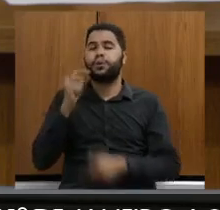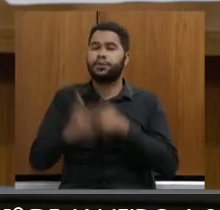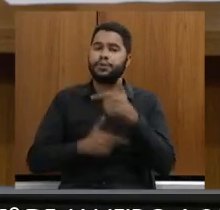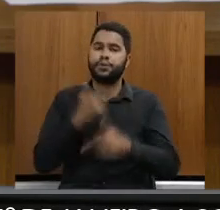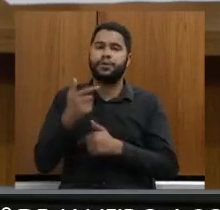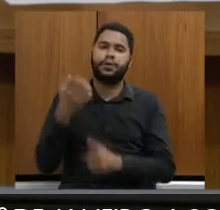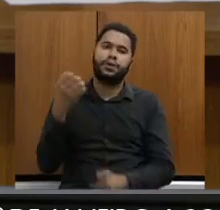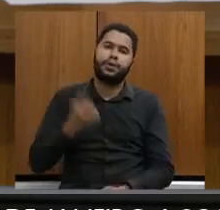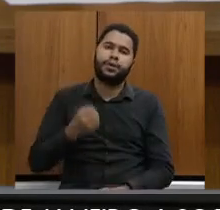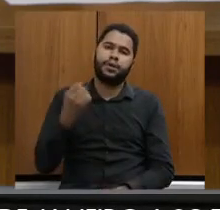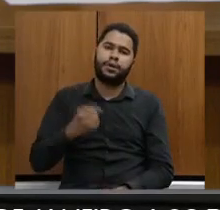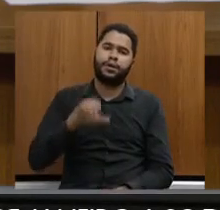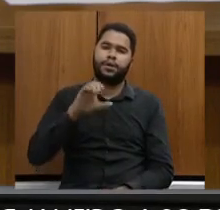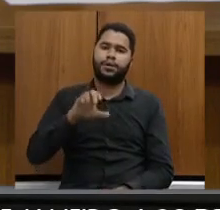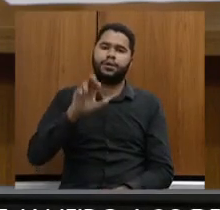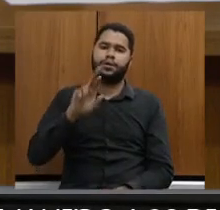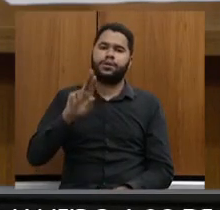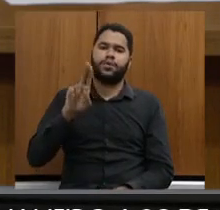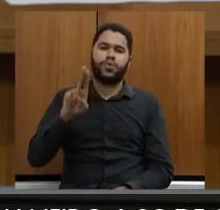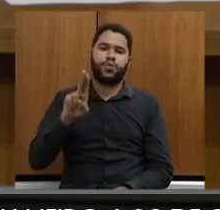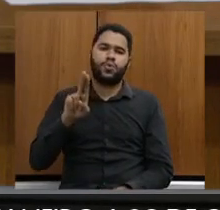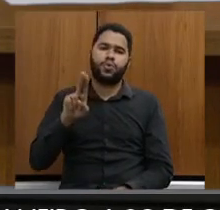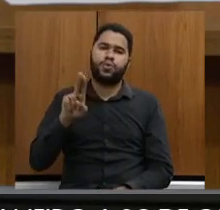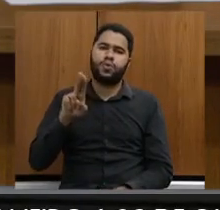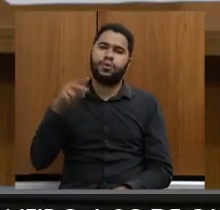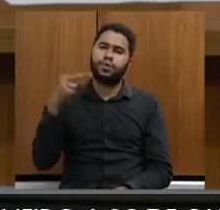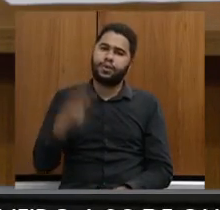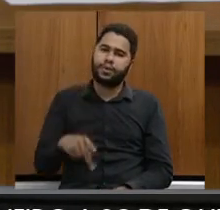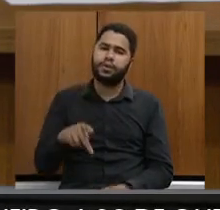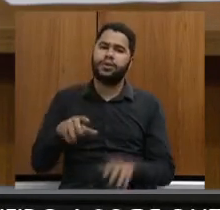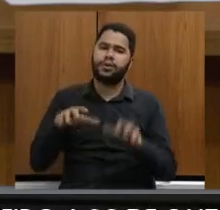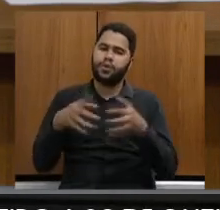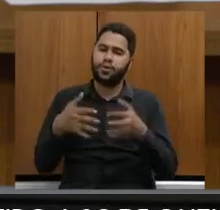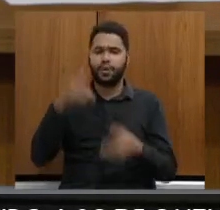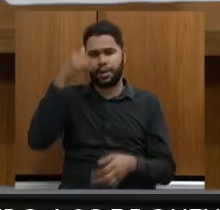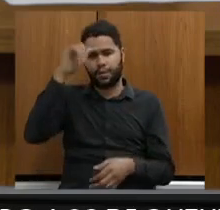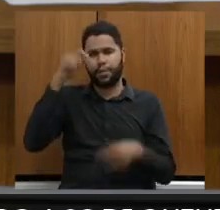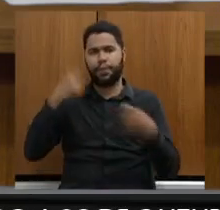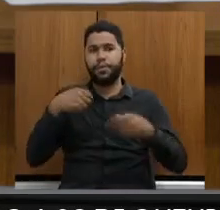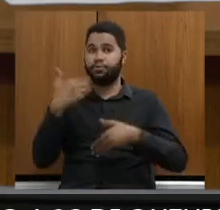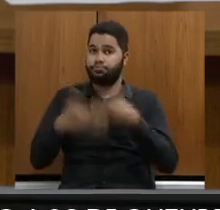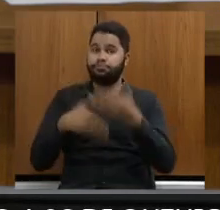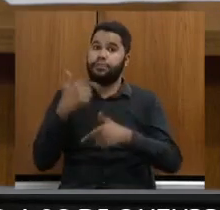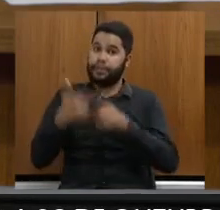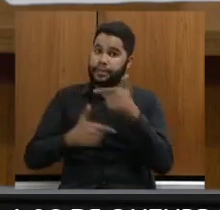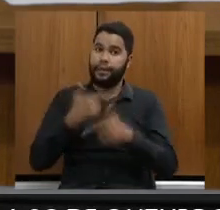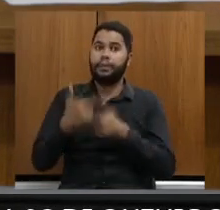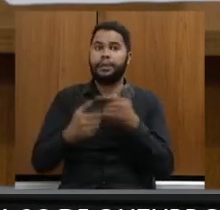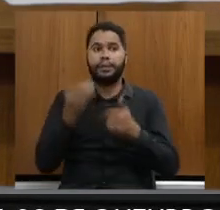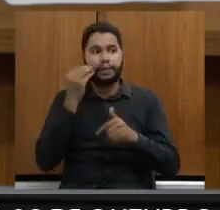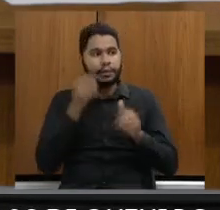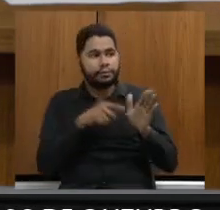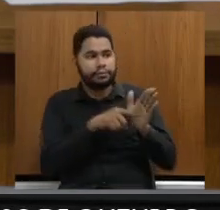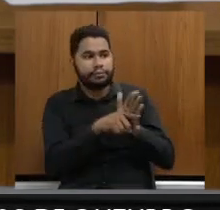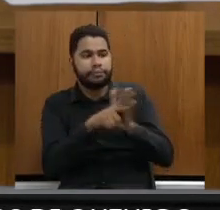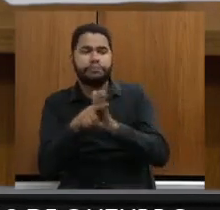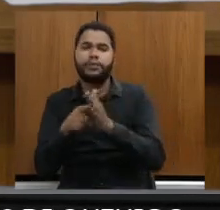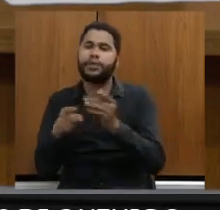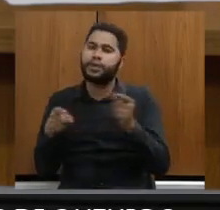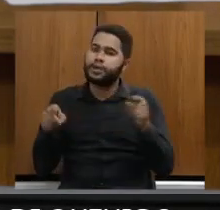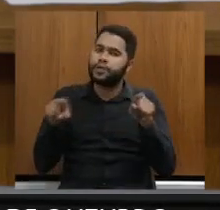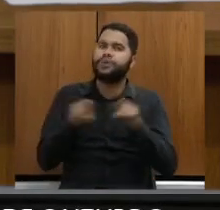com leite cru e o Nossa sanidade o nosso rebanho precisa avançar muito ainda estão trabalhando estão buscando parceria